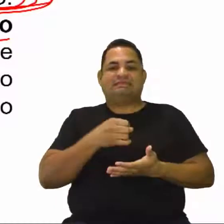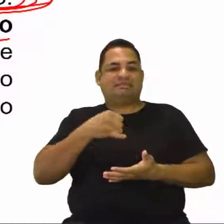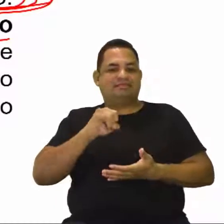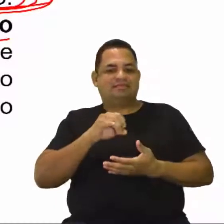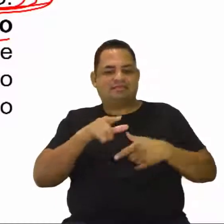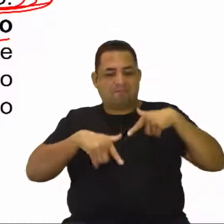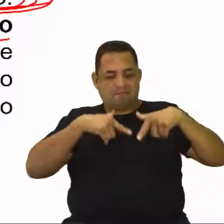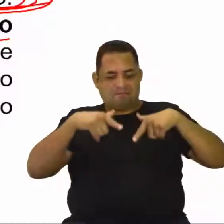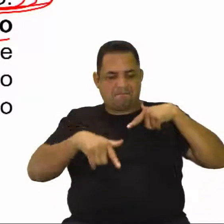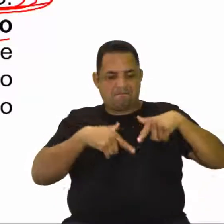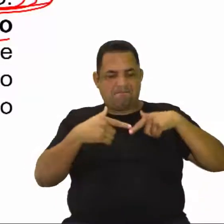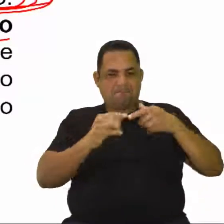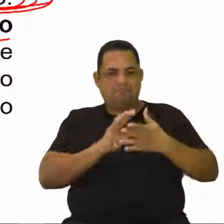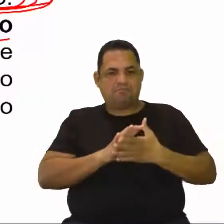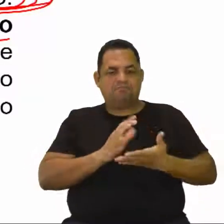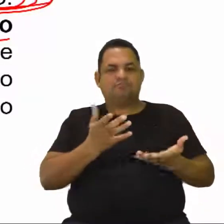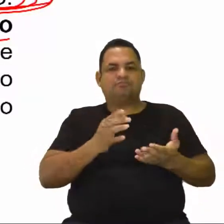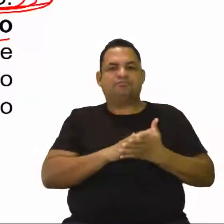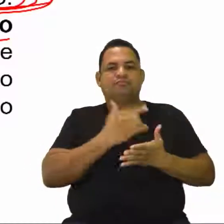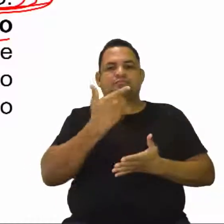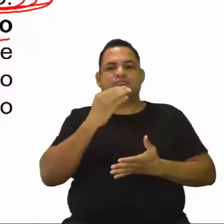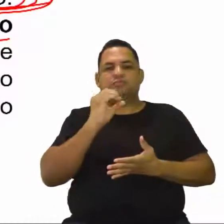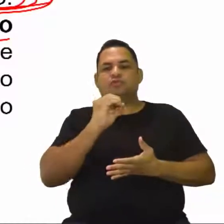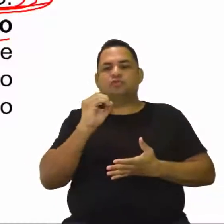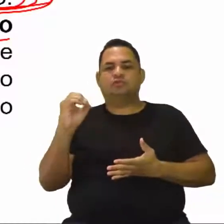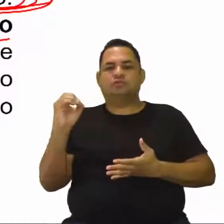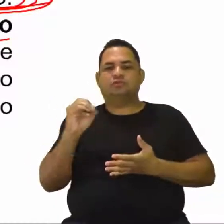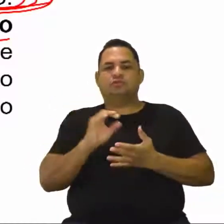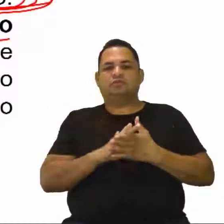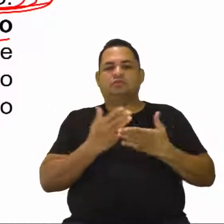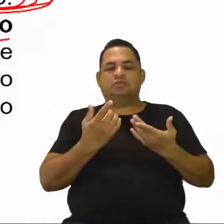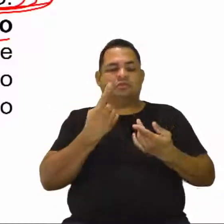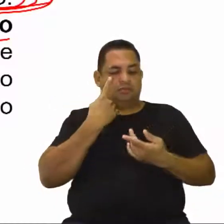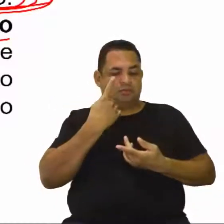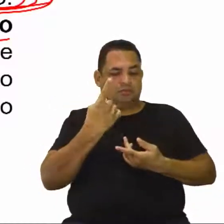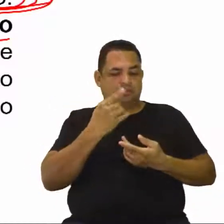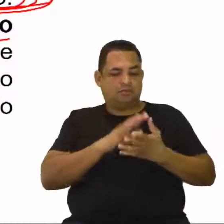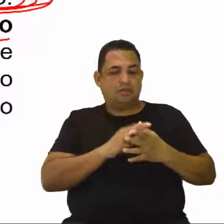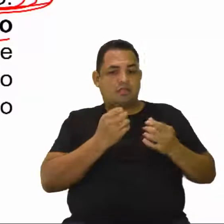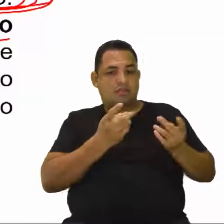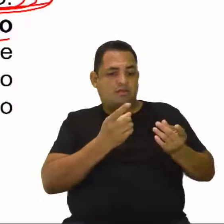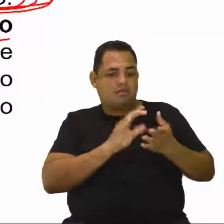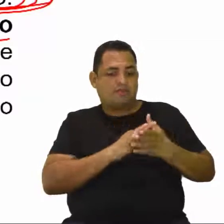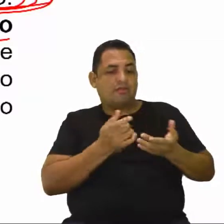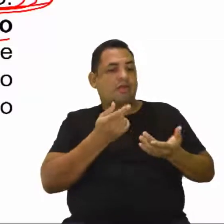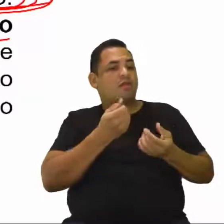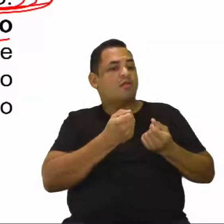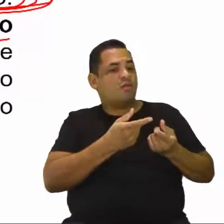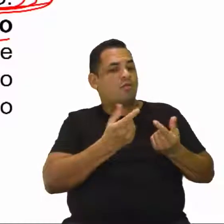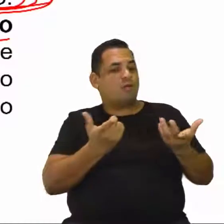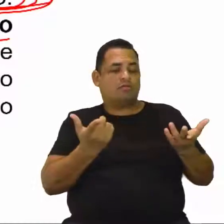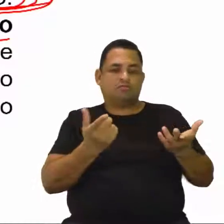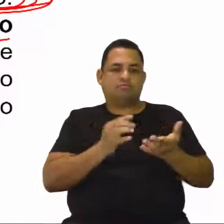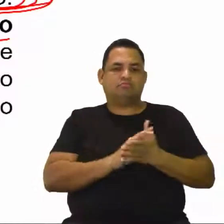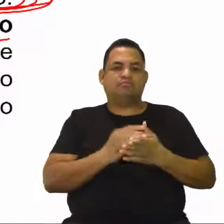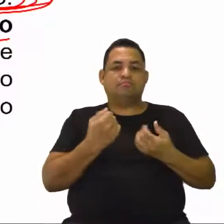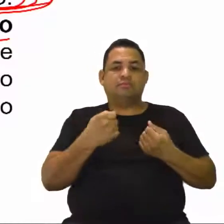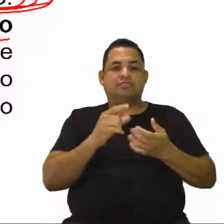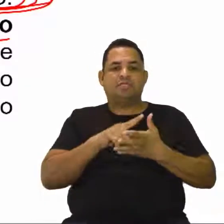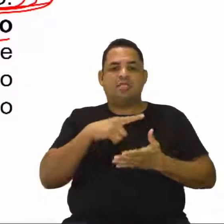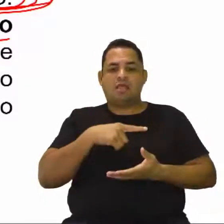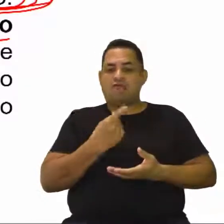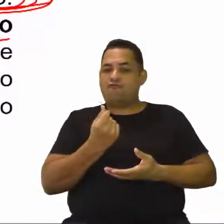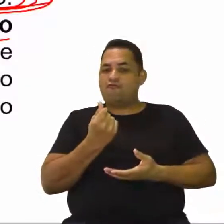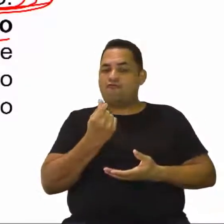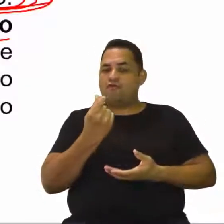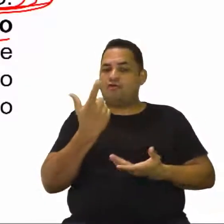produzindo, se eu consigo recolher 200 caixas, eu vou verificar o comércio que quer comprar essas caixas. E tem que ter um preço